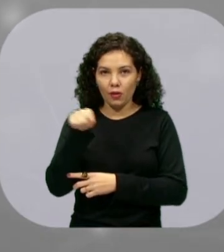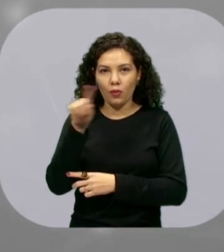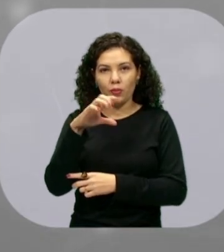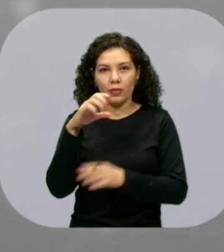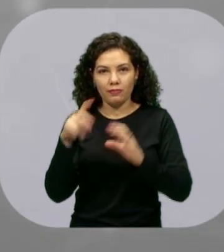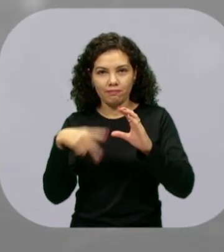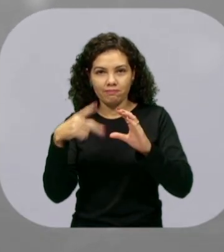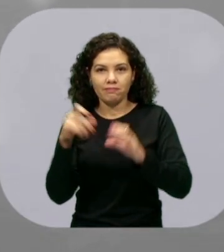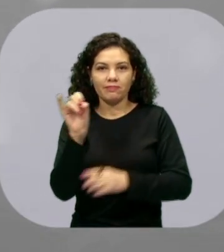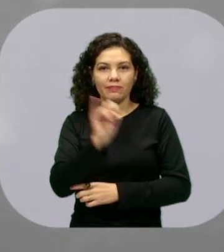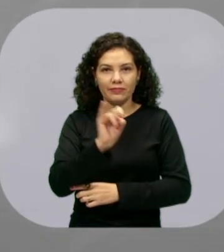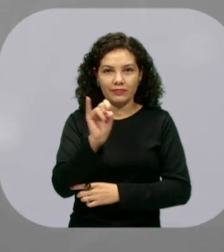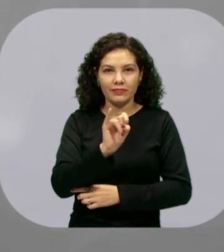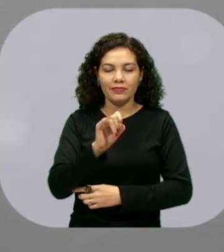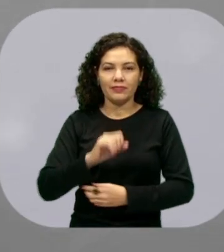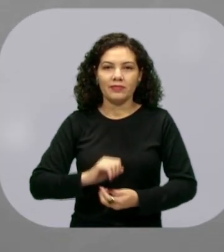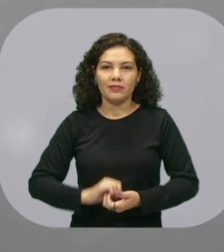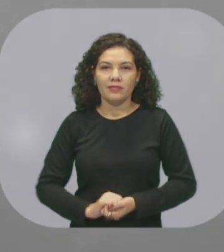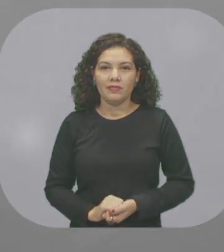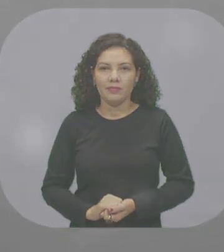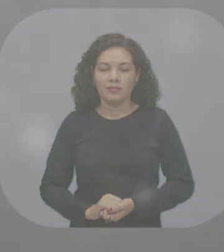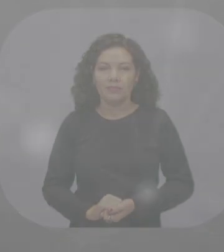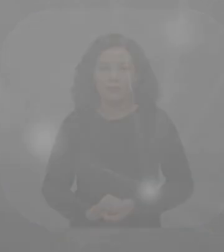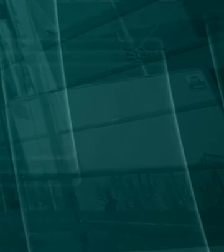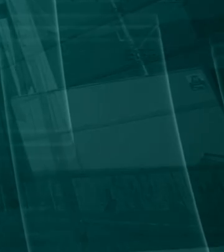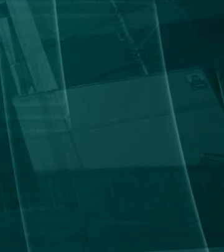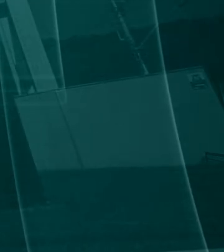@Câmara Itajaí.